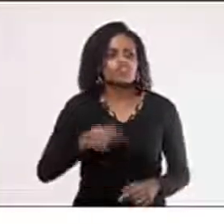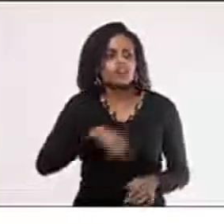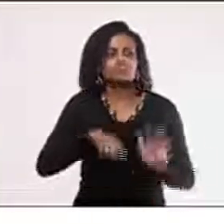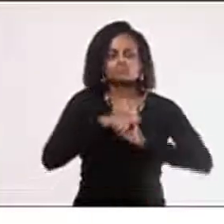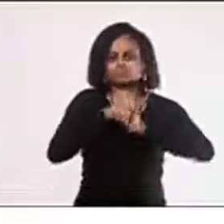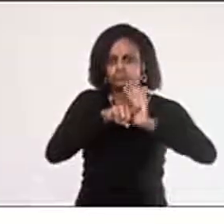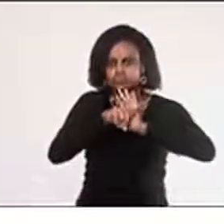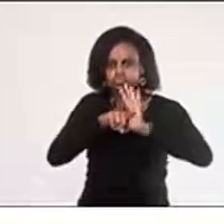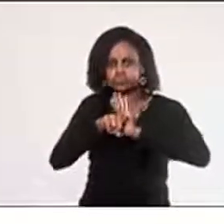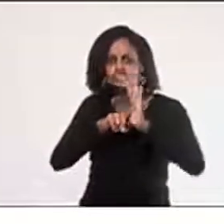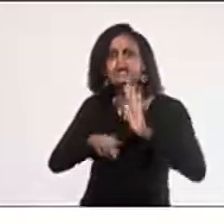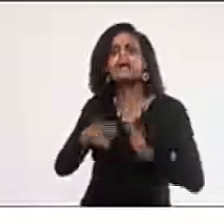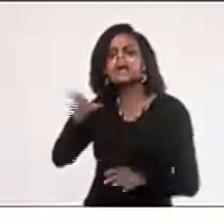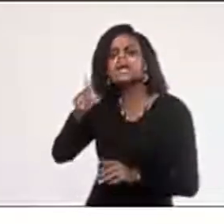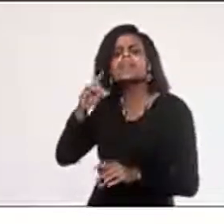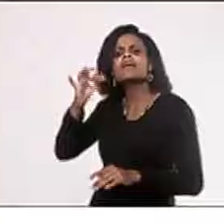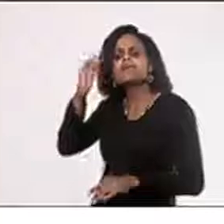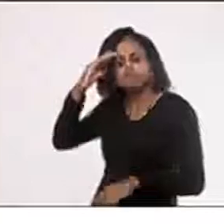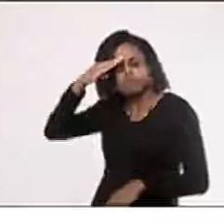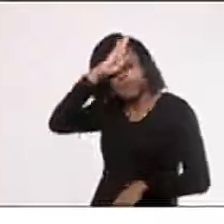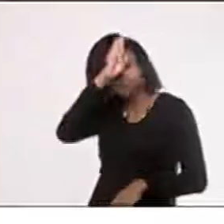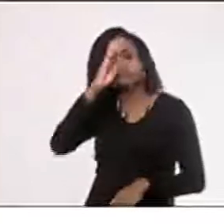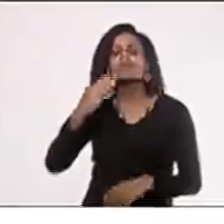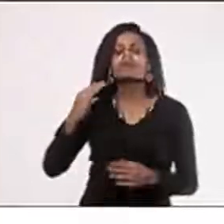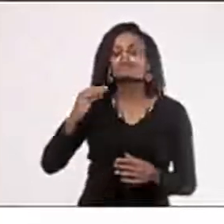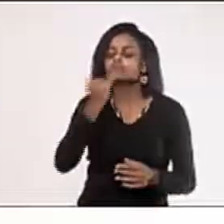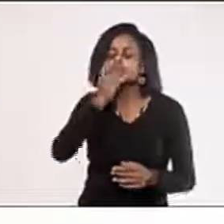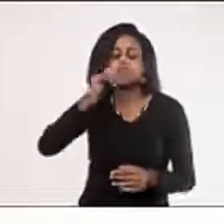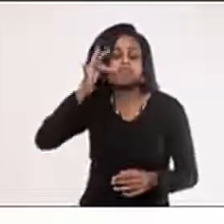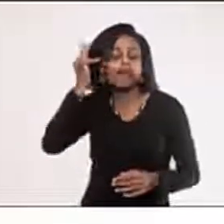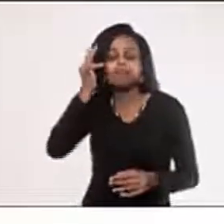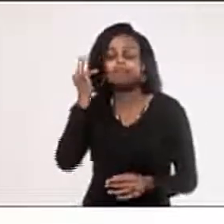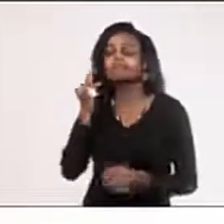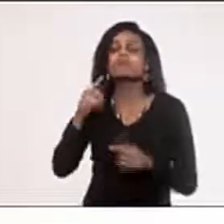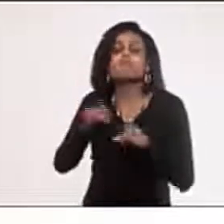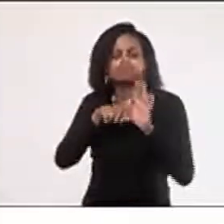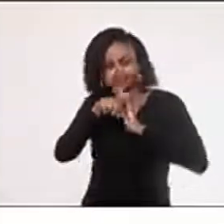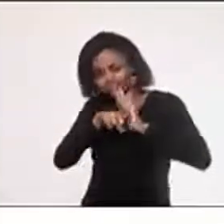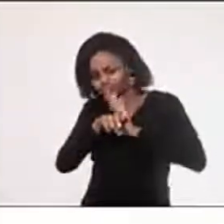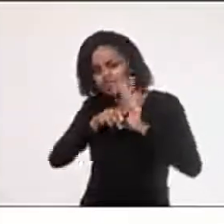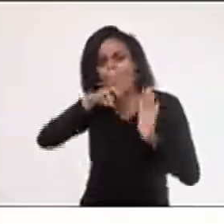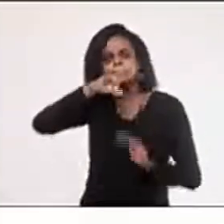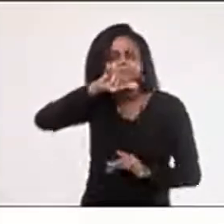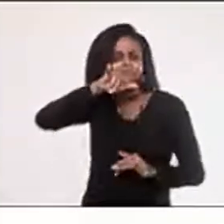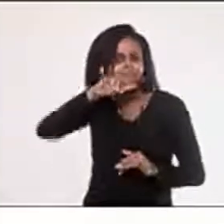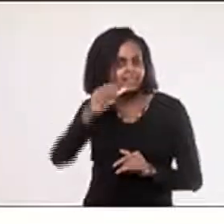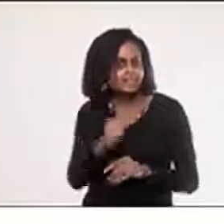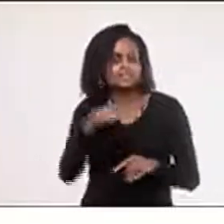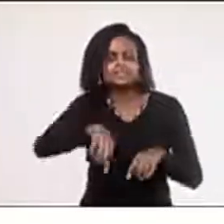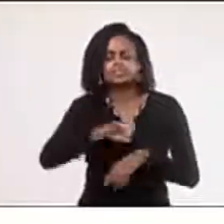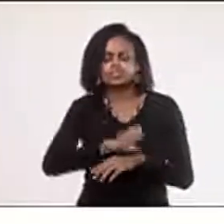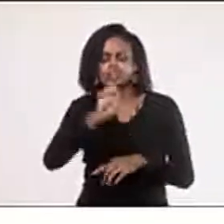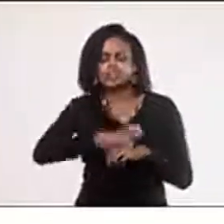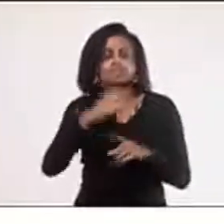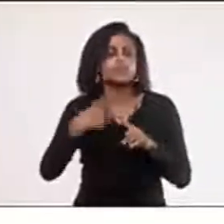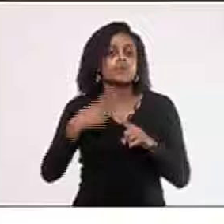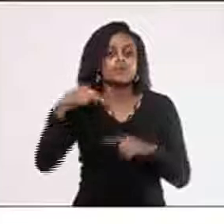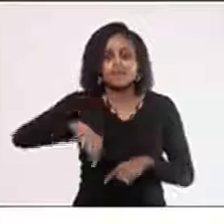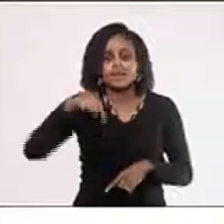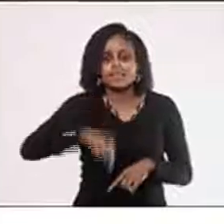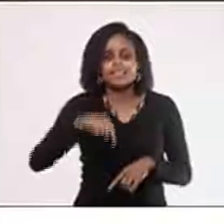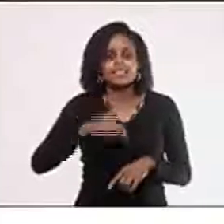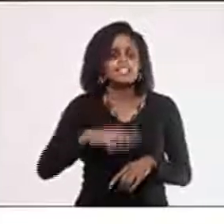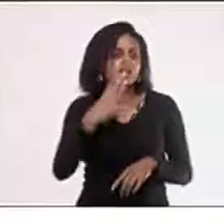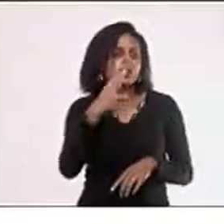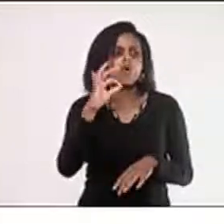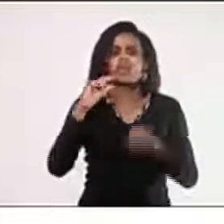investigar Flávio Bolsonaro, vamos investigar as milícias do nosso estado, porque aqui, já com mais de